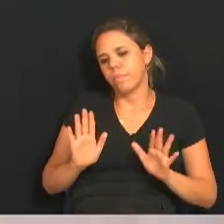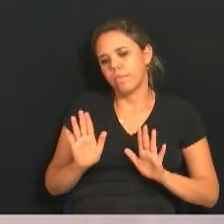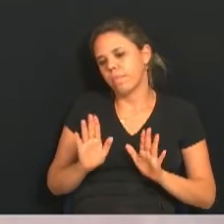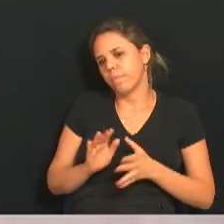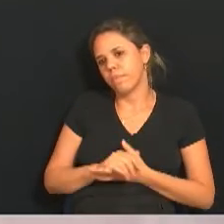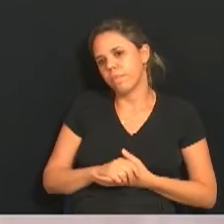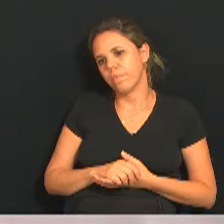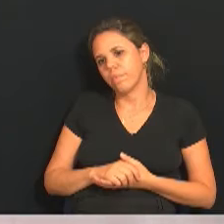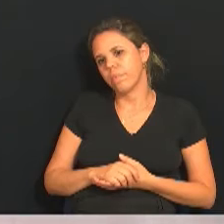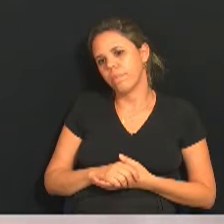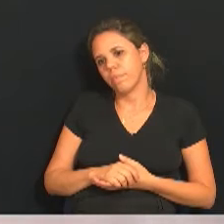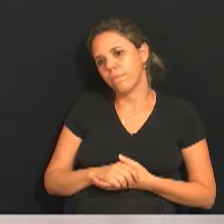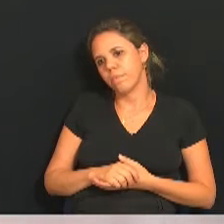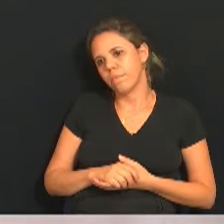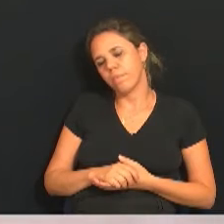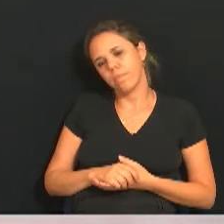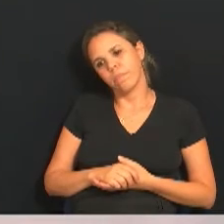da